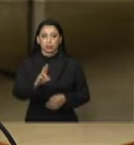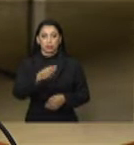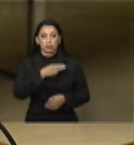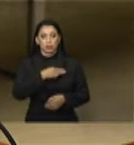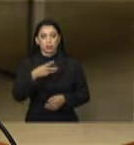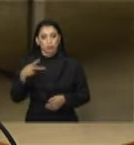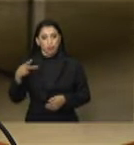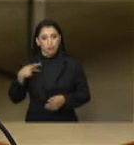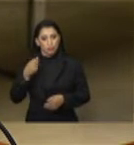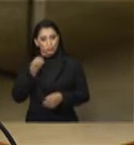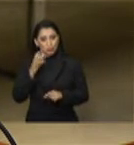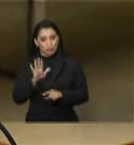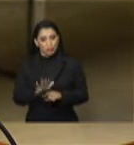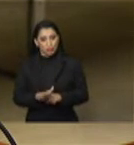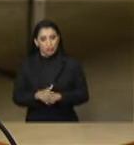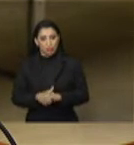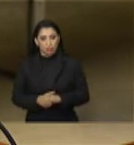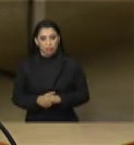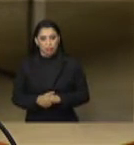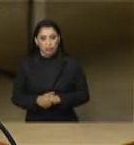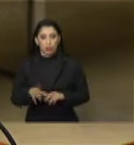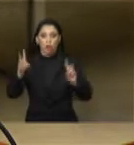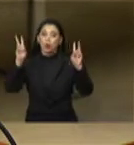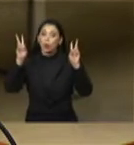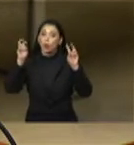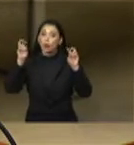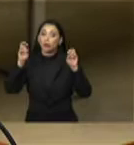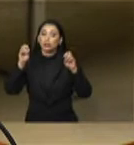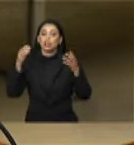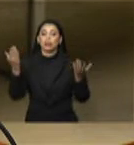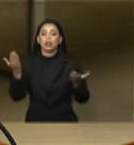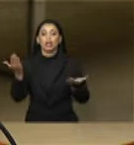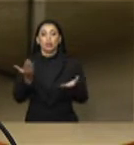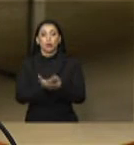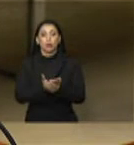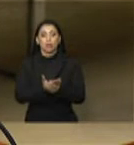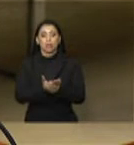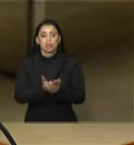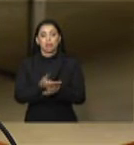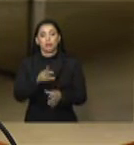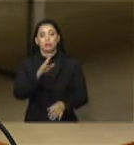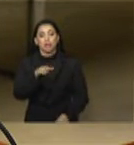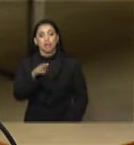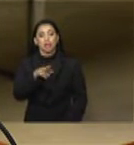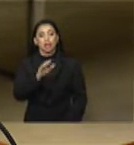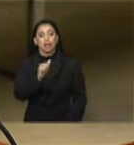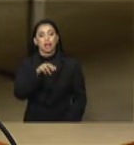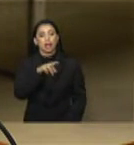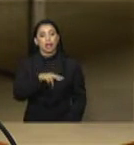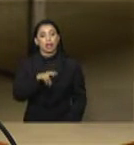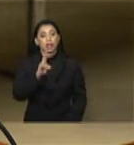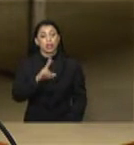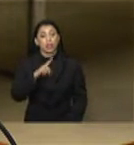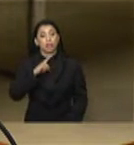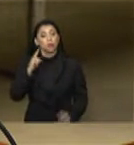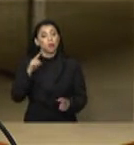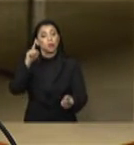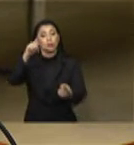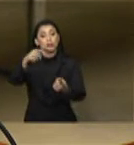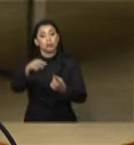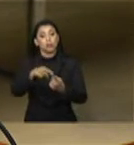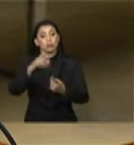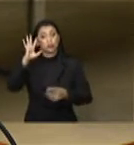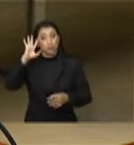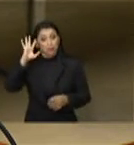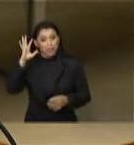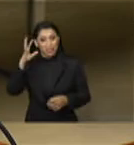tarde trata-se de uma ação rescisória que tem por finalidade desconstituir uma decisão